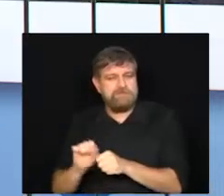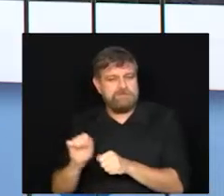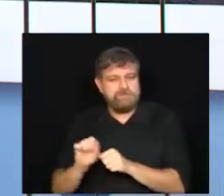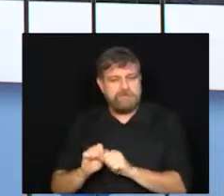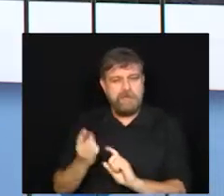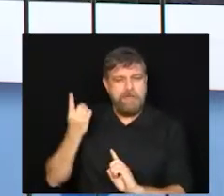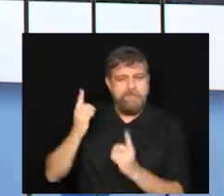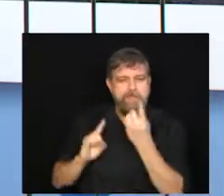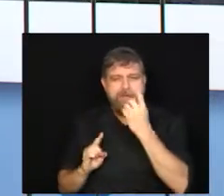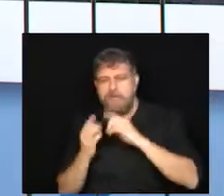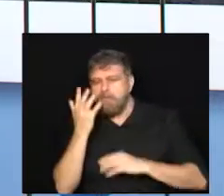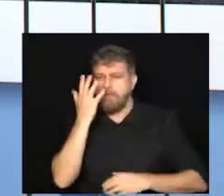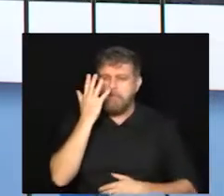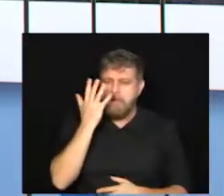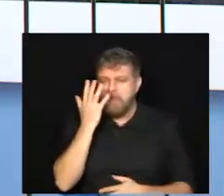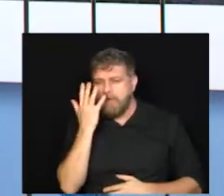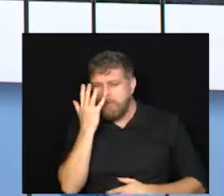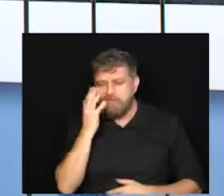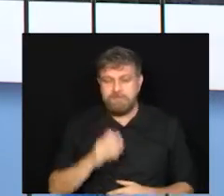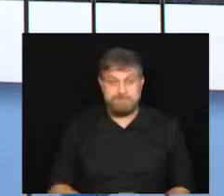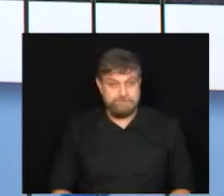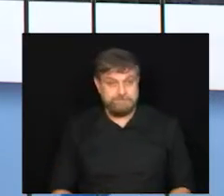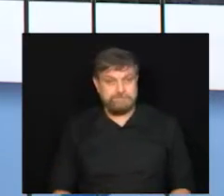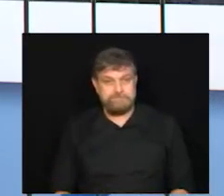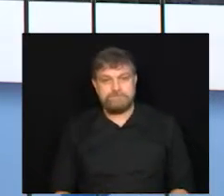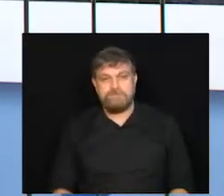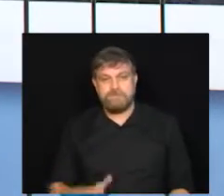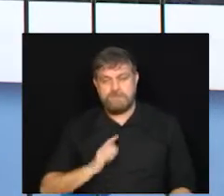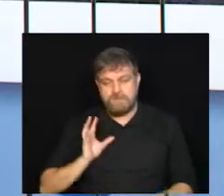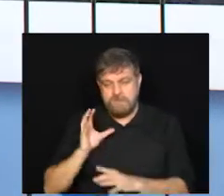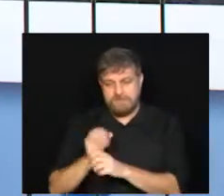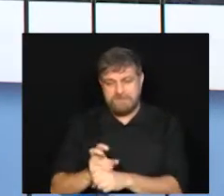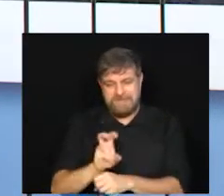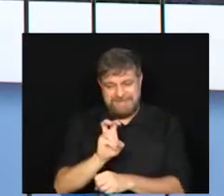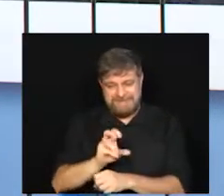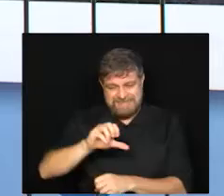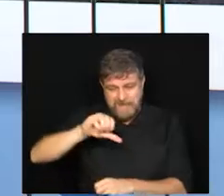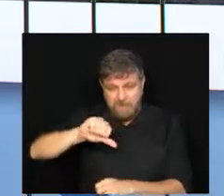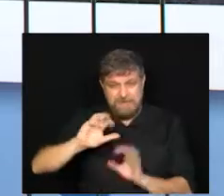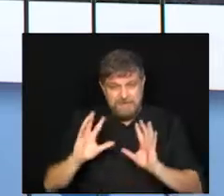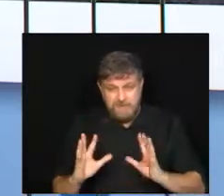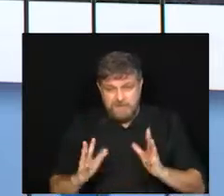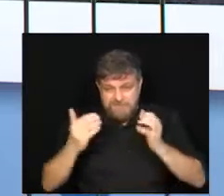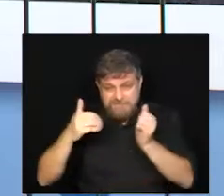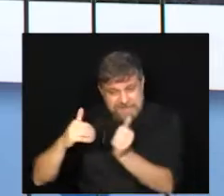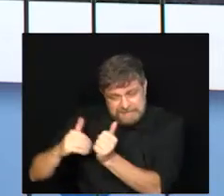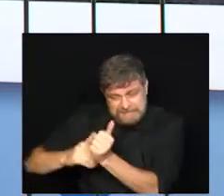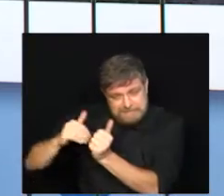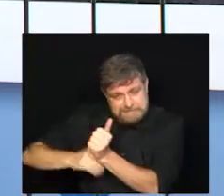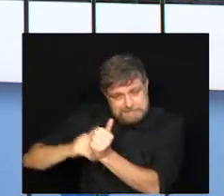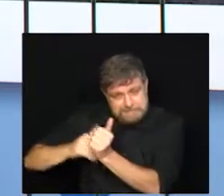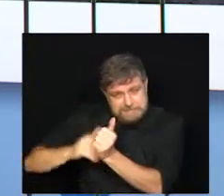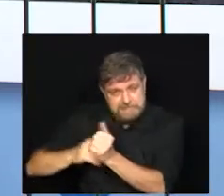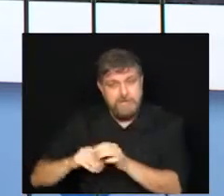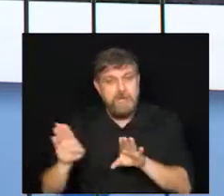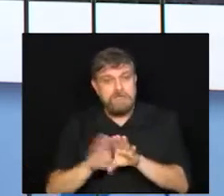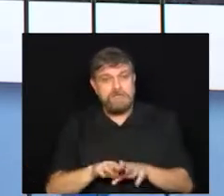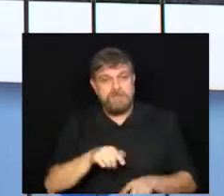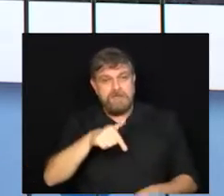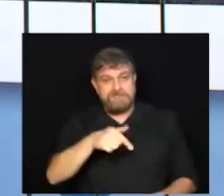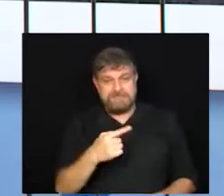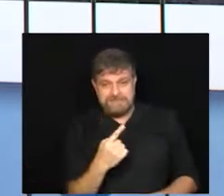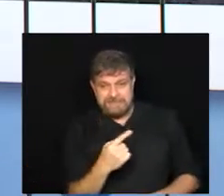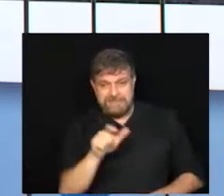evento relacionado à época. Olha, o saldo é de 59 festas clandestinas e